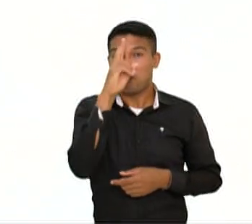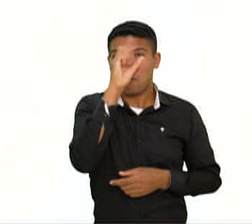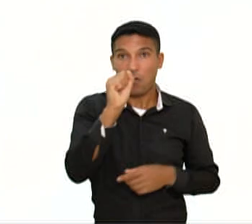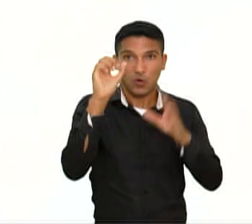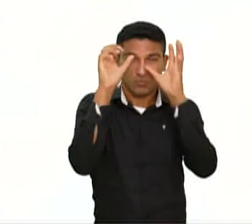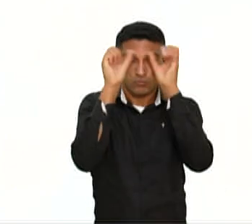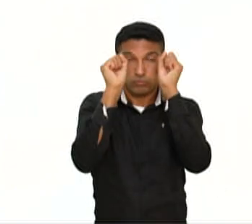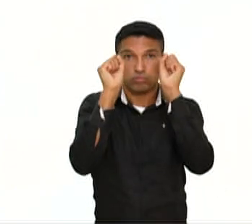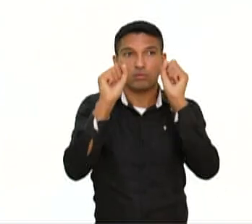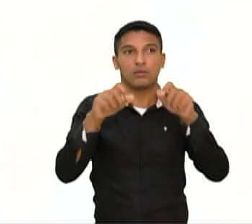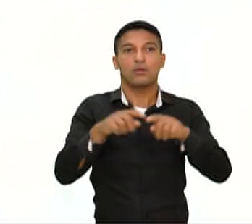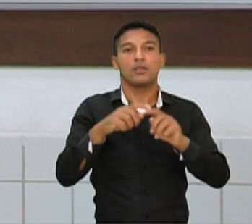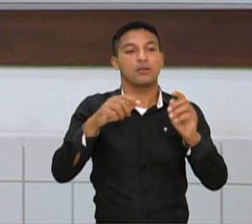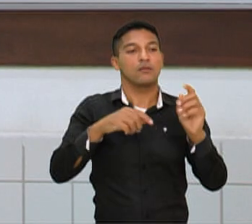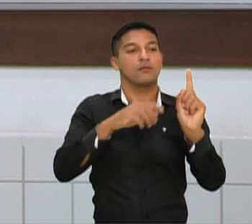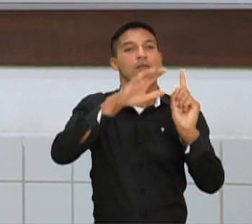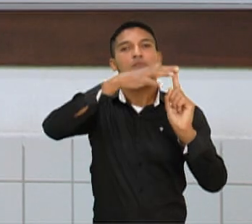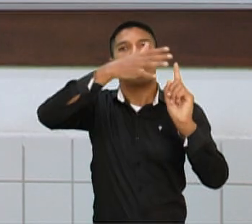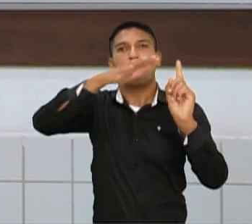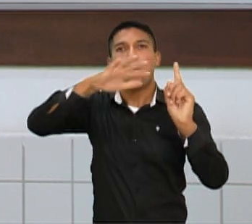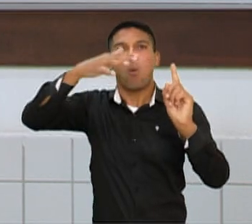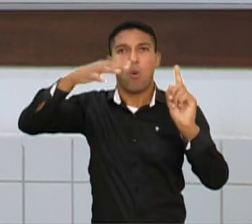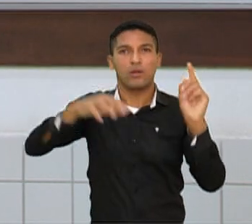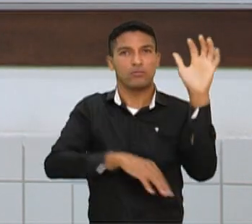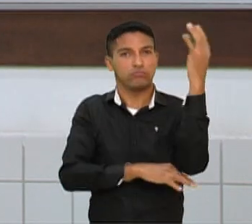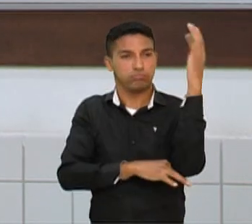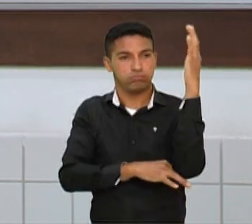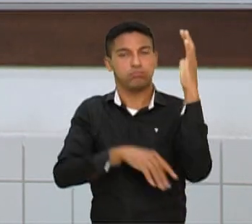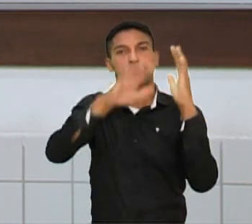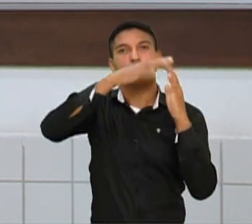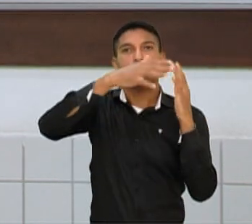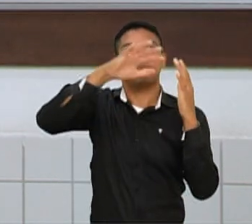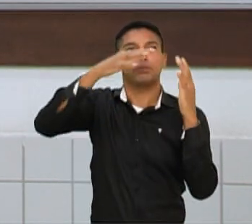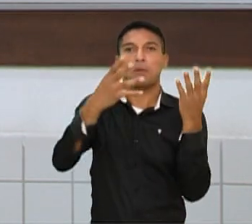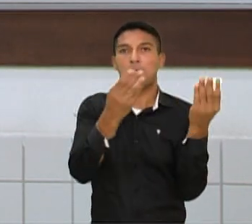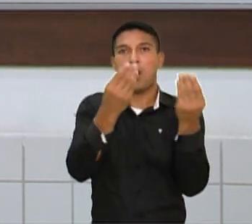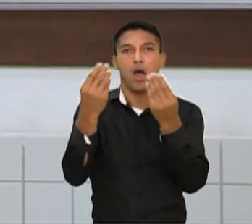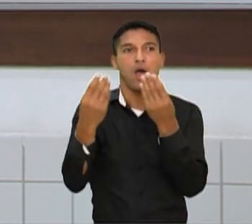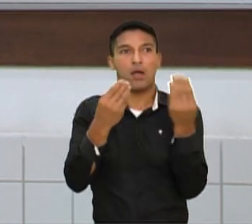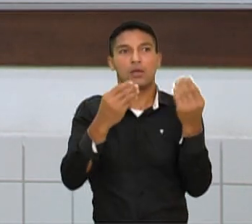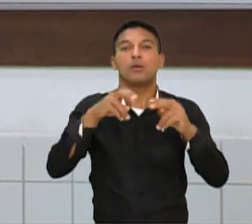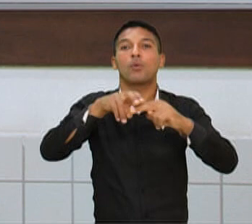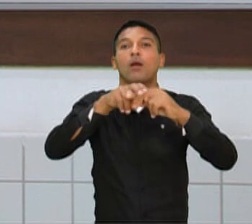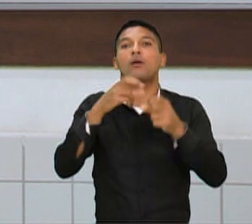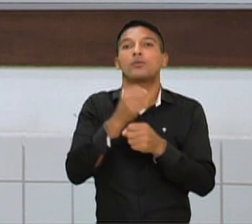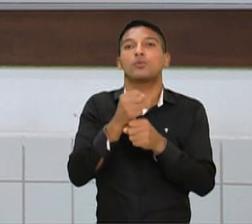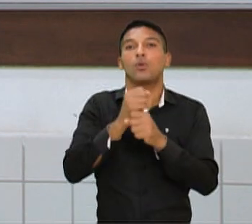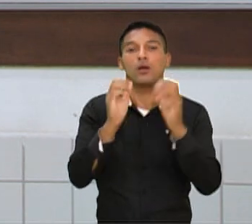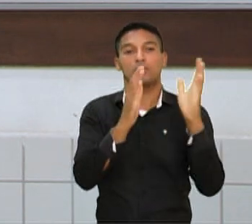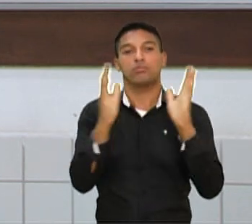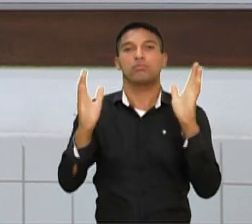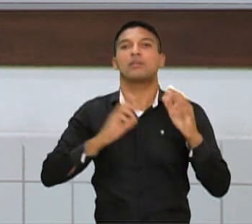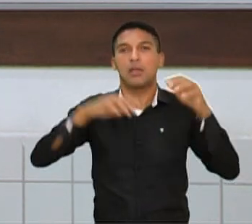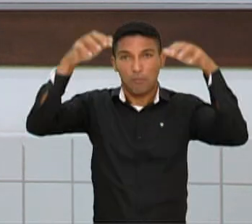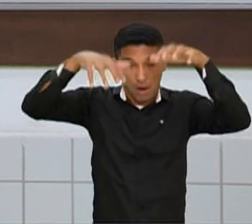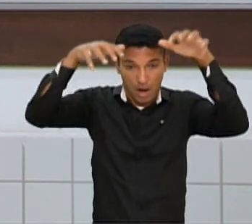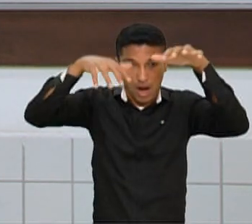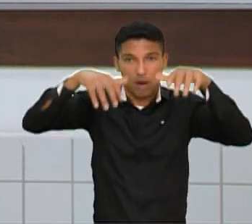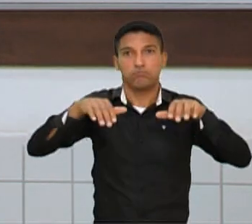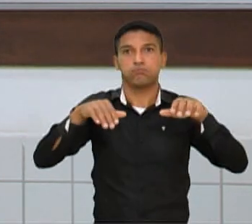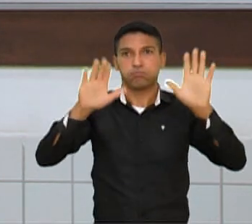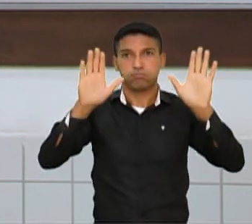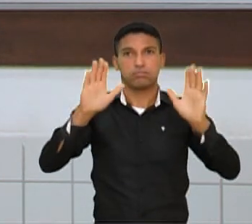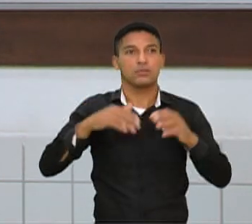bem flexíveis por causa da quantidade pluviométrica acentuada durante o ano e, logicamente, no que diz respeito ao volume hídrico,